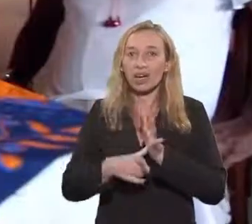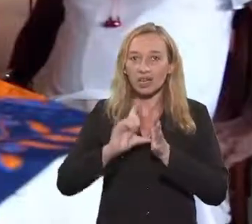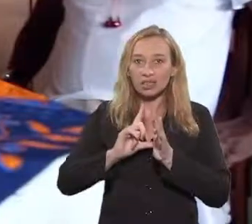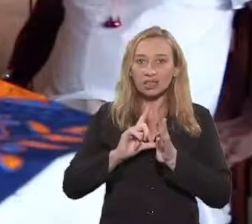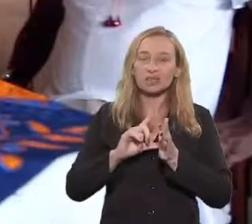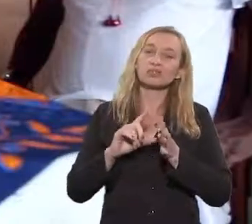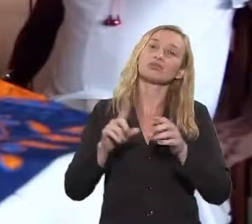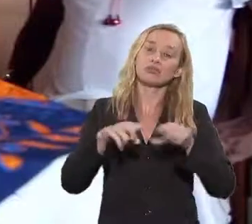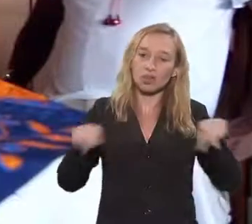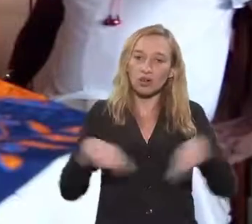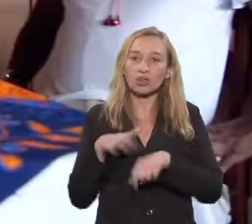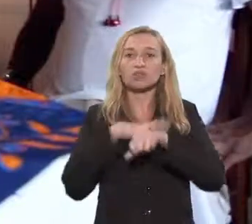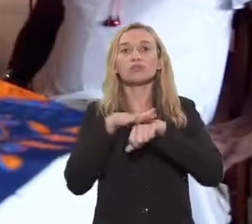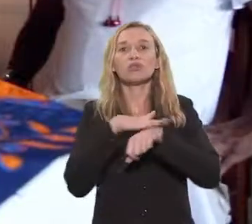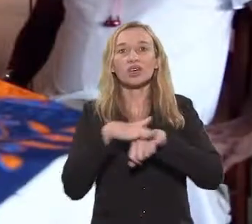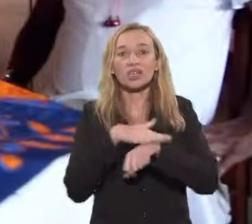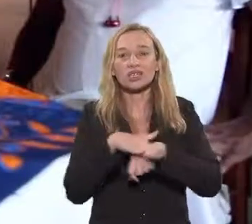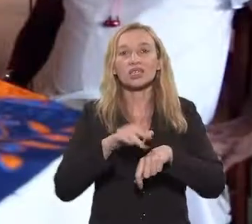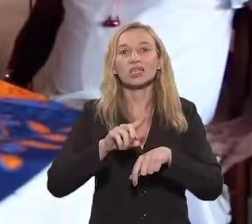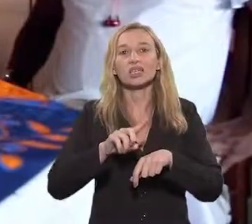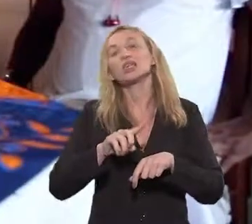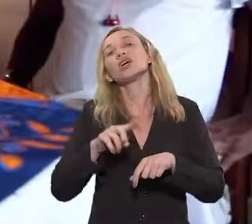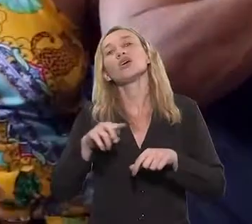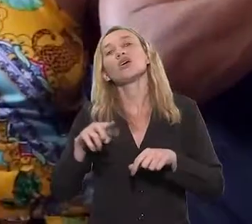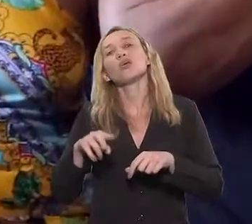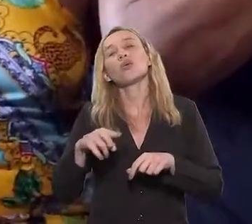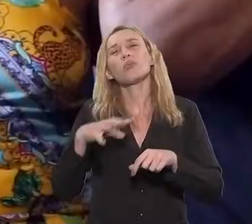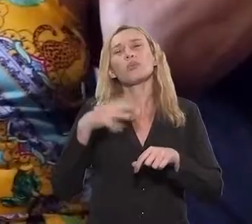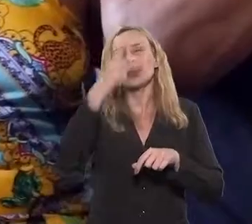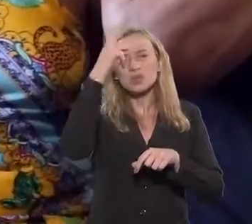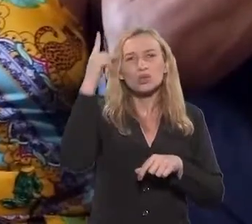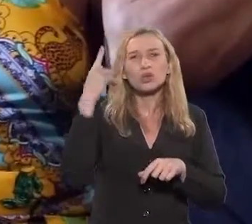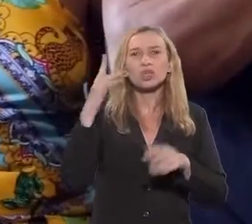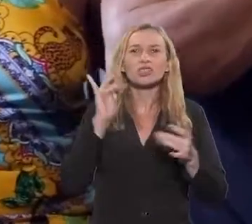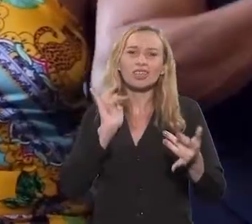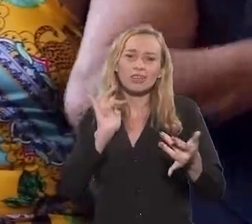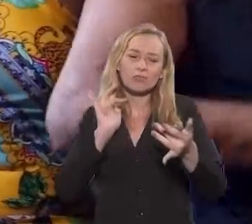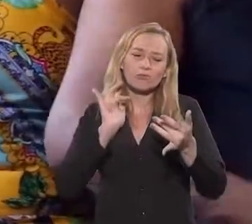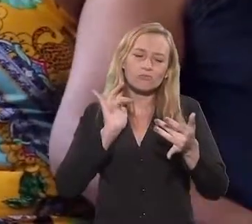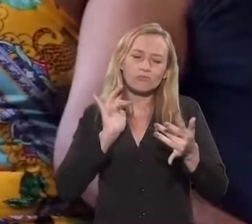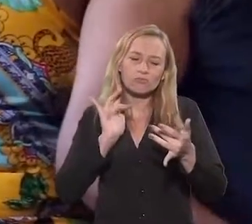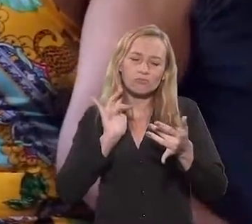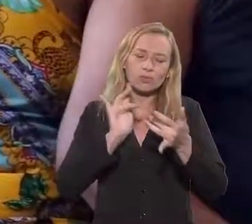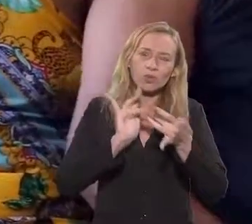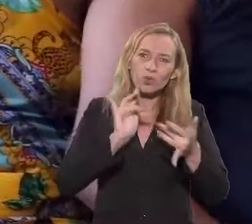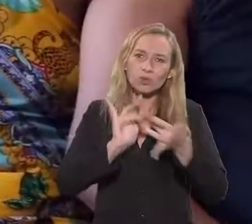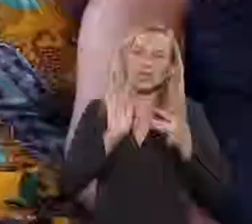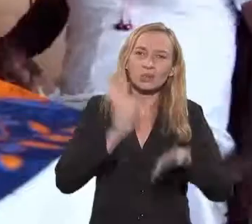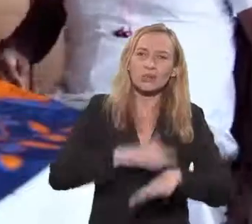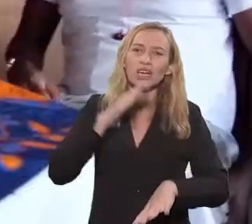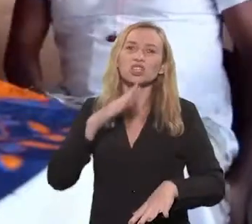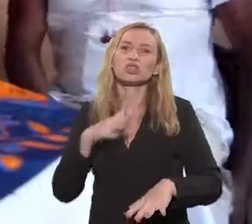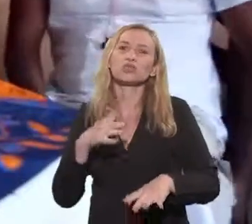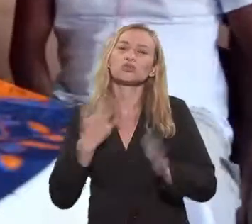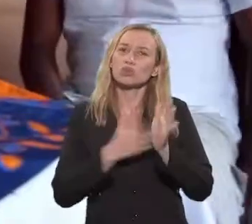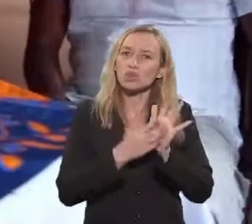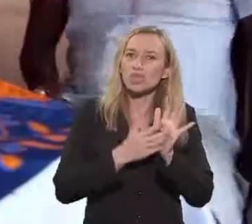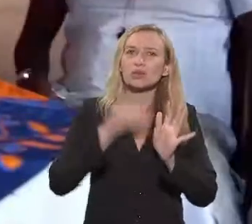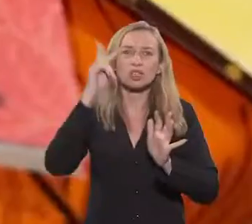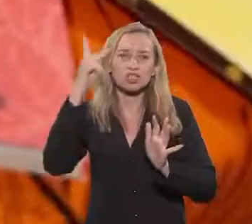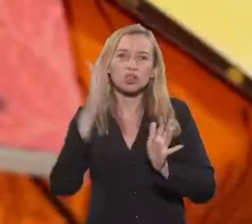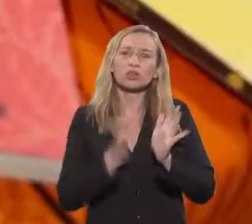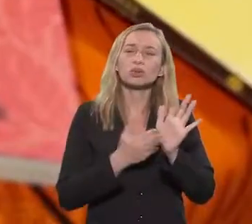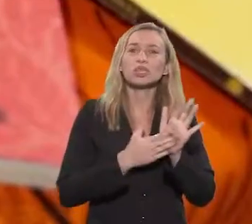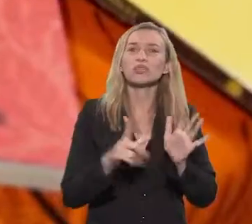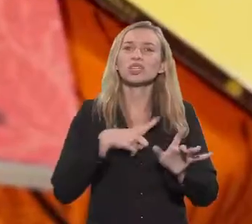roda de samba, a gente vai fazer uma roda de conversa, mas uma roda de conversa com alguém que tenha uma relação com o samba, com a história social do